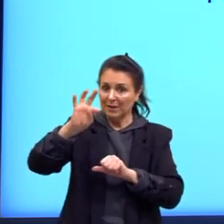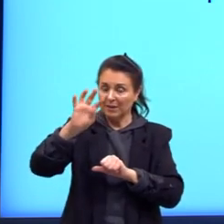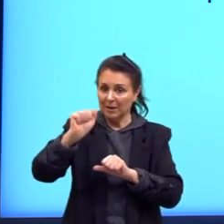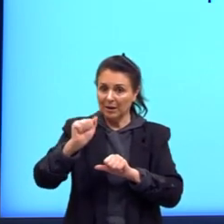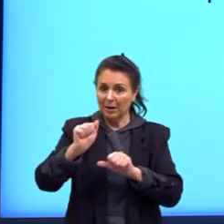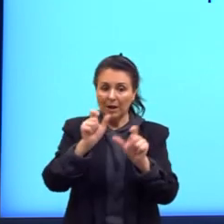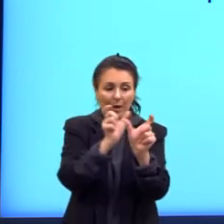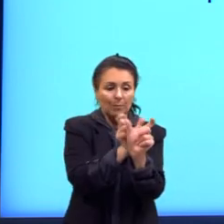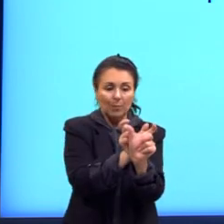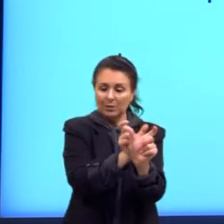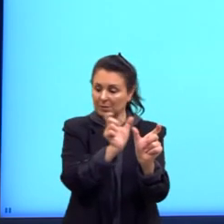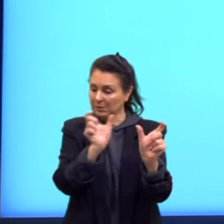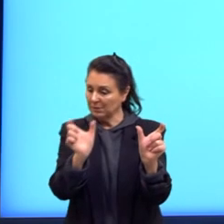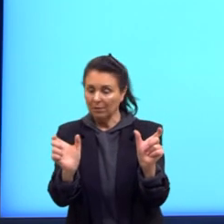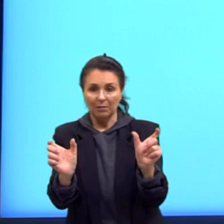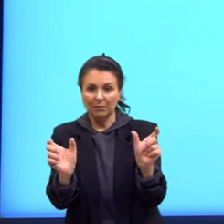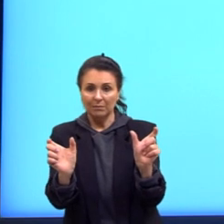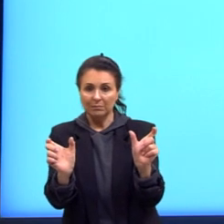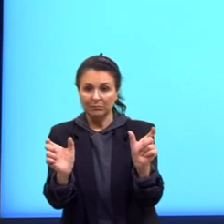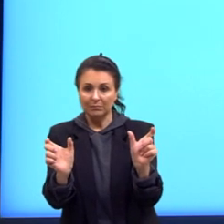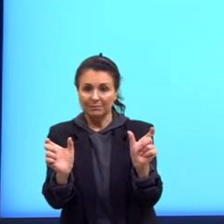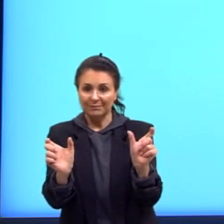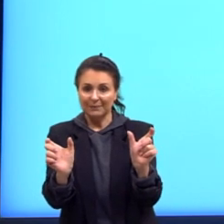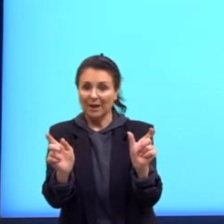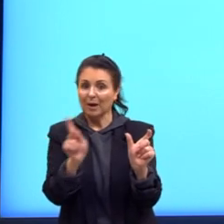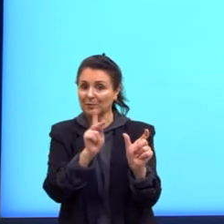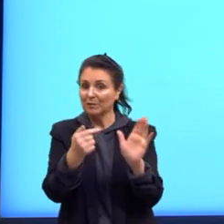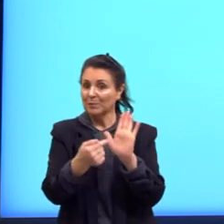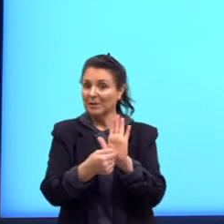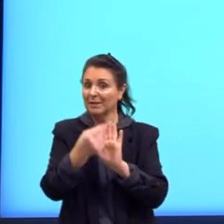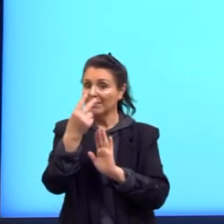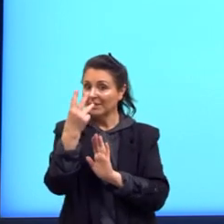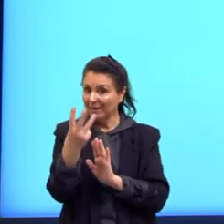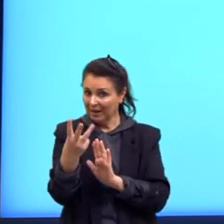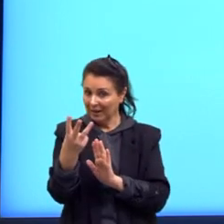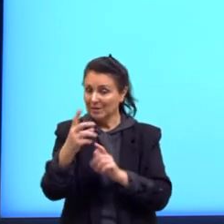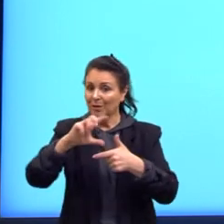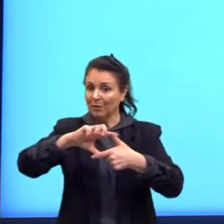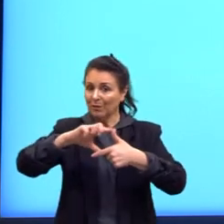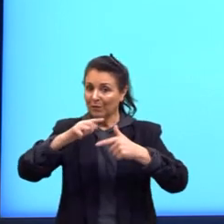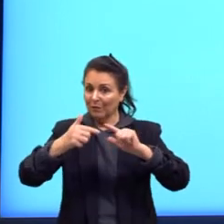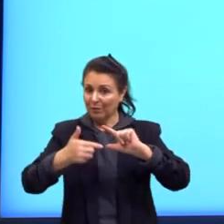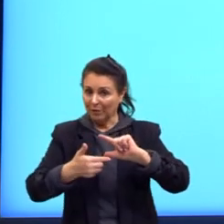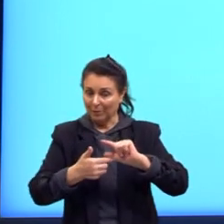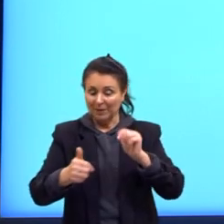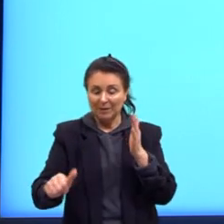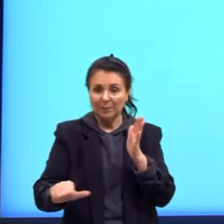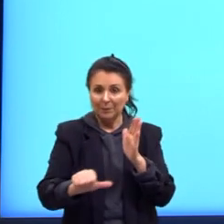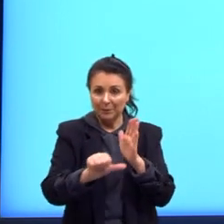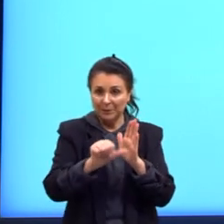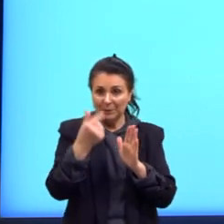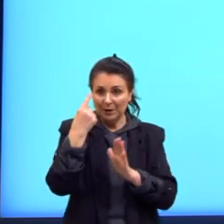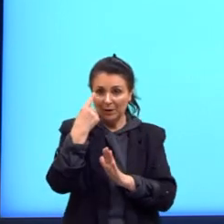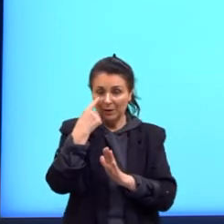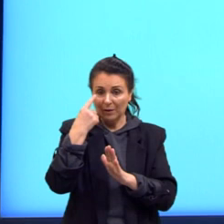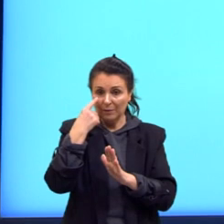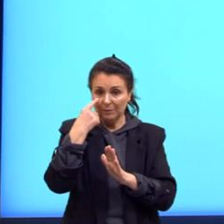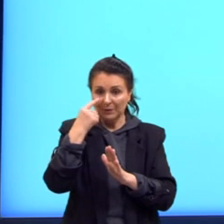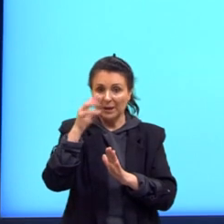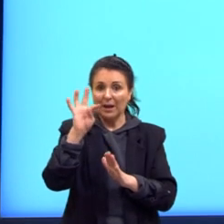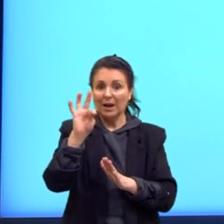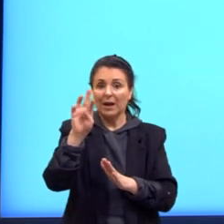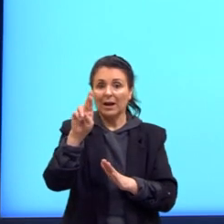da figura hoje eu vou trazer para você as três formas de isometria tá primeira delas que nós vamos ver é